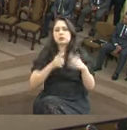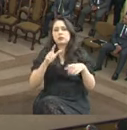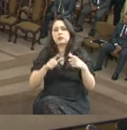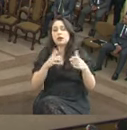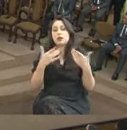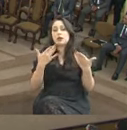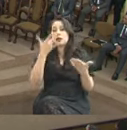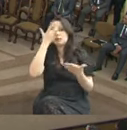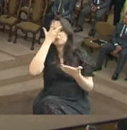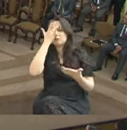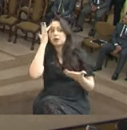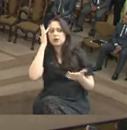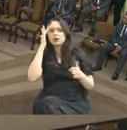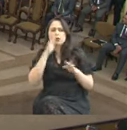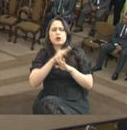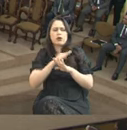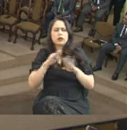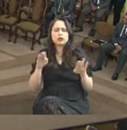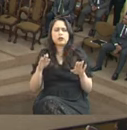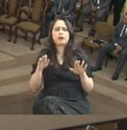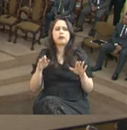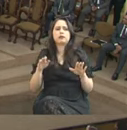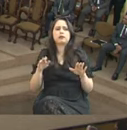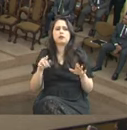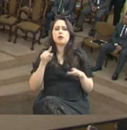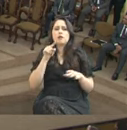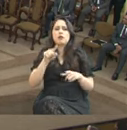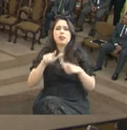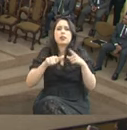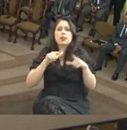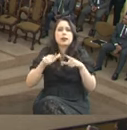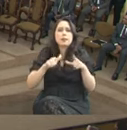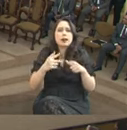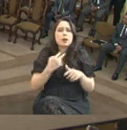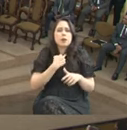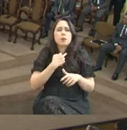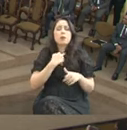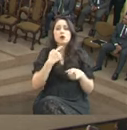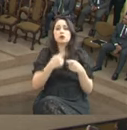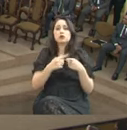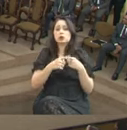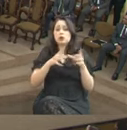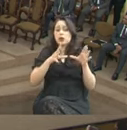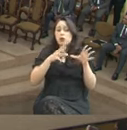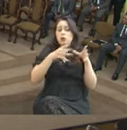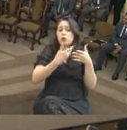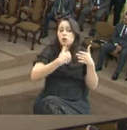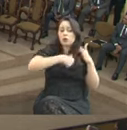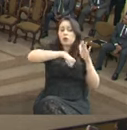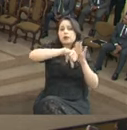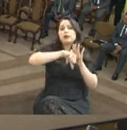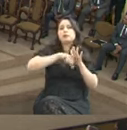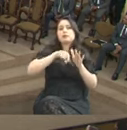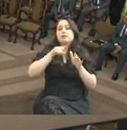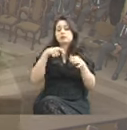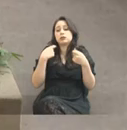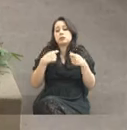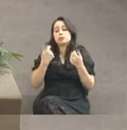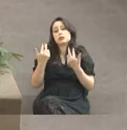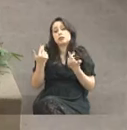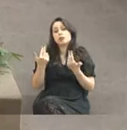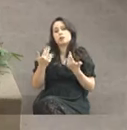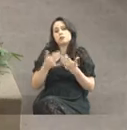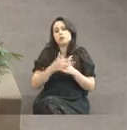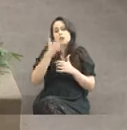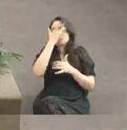chega, você não vai arranjar emprego porque você não faz parte do nosso grupo. E aí os crentes de